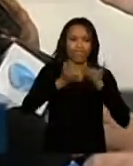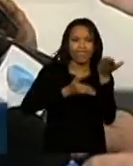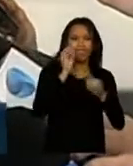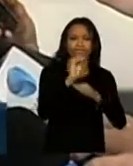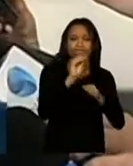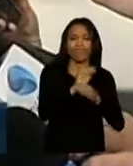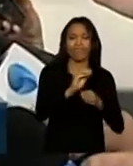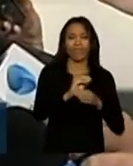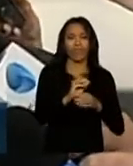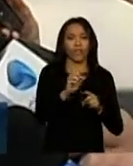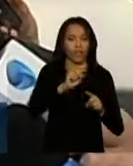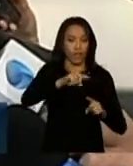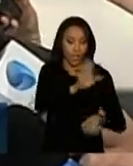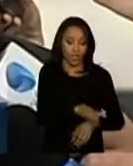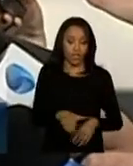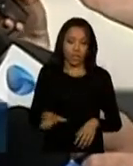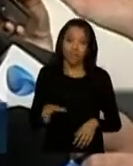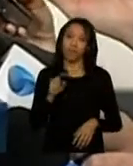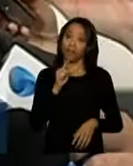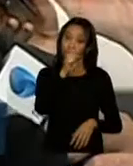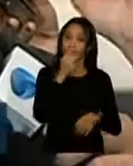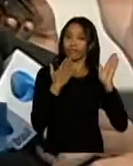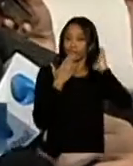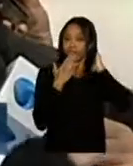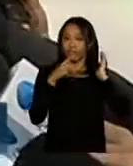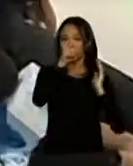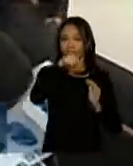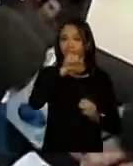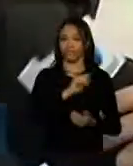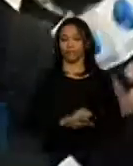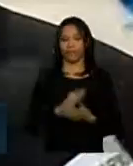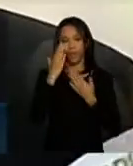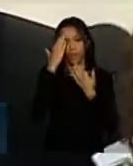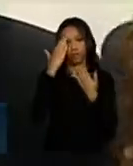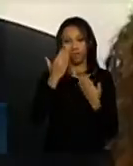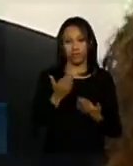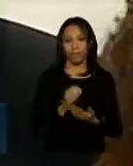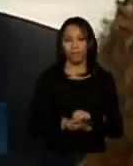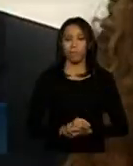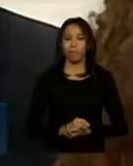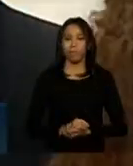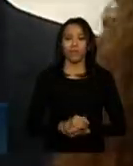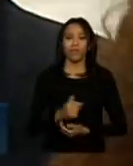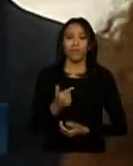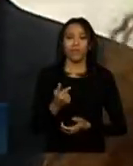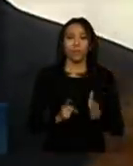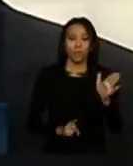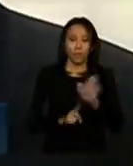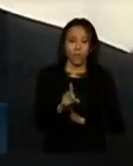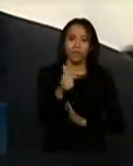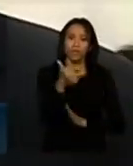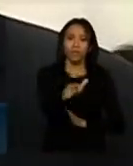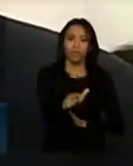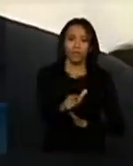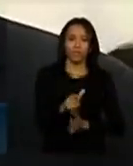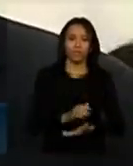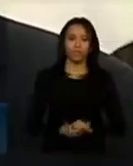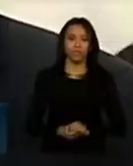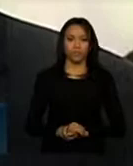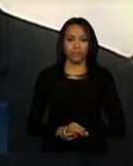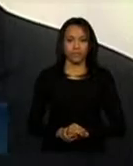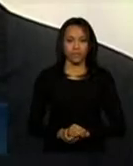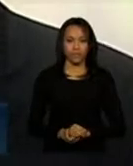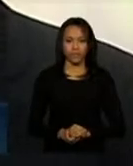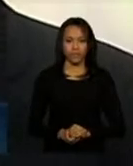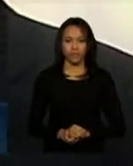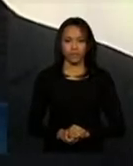pré-natal e ao cuidar das crianças nessa população. Obrigada. A prematuridade foi apontada novamente como um indicador de